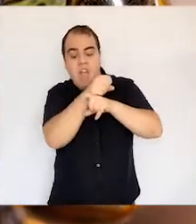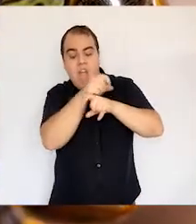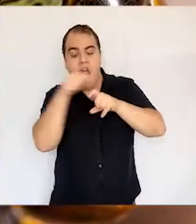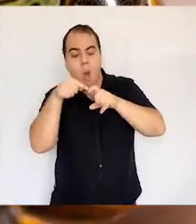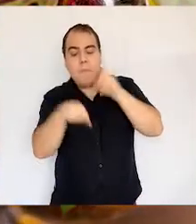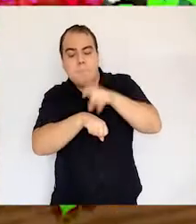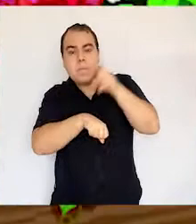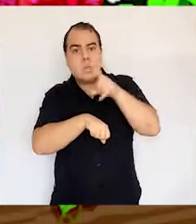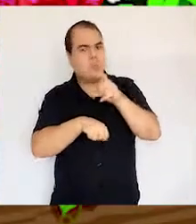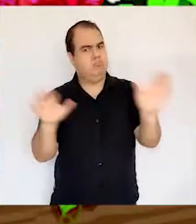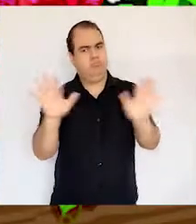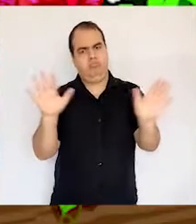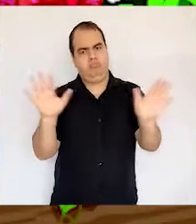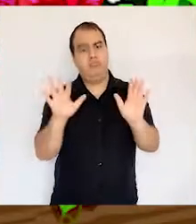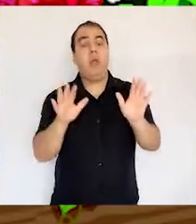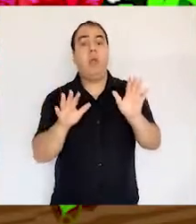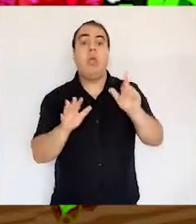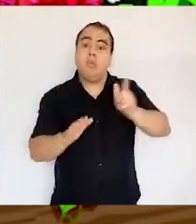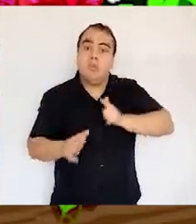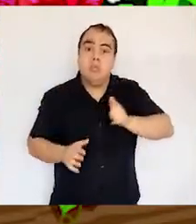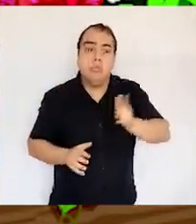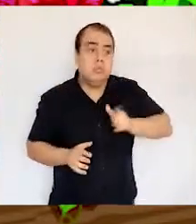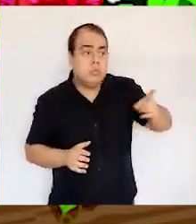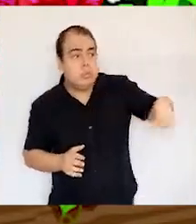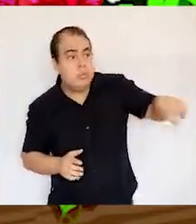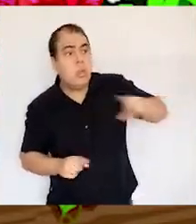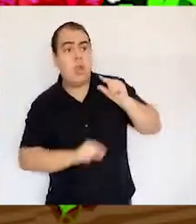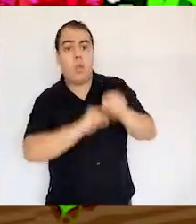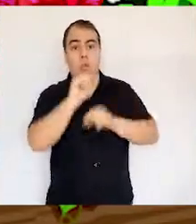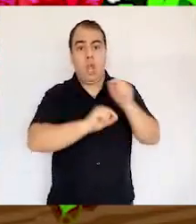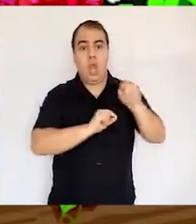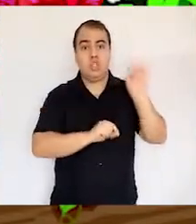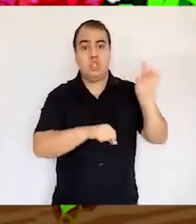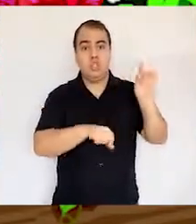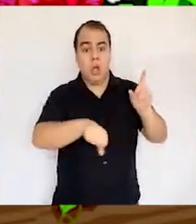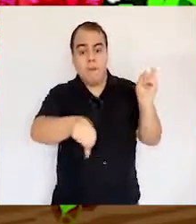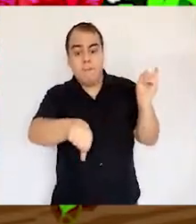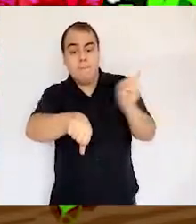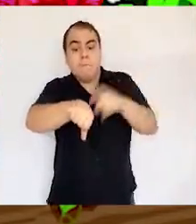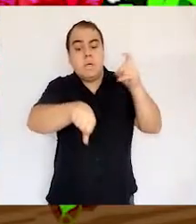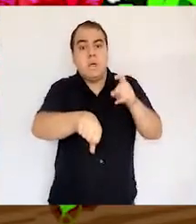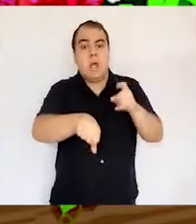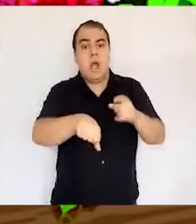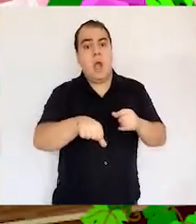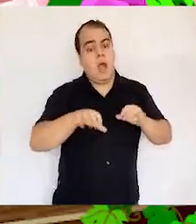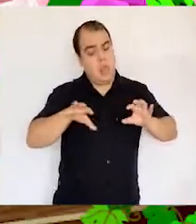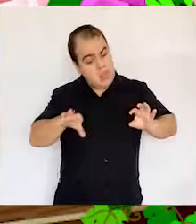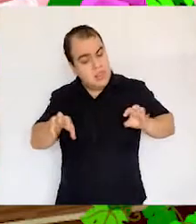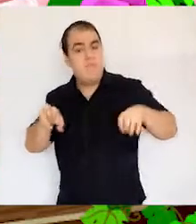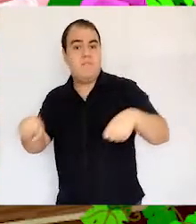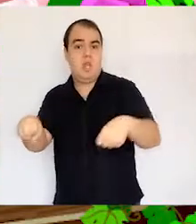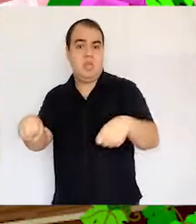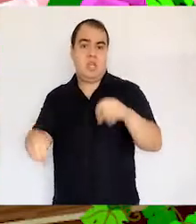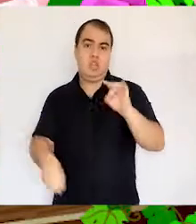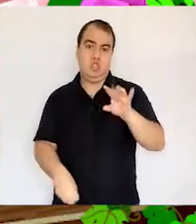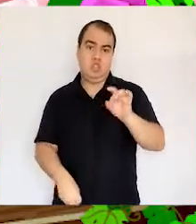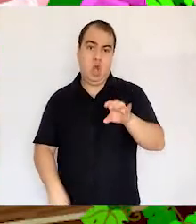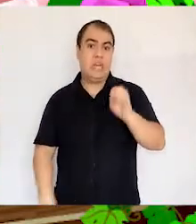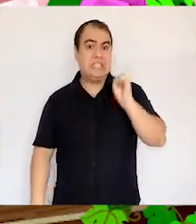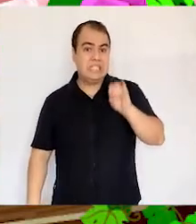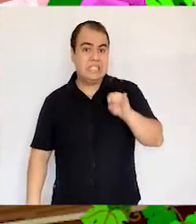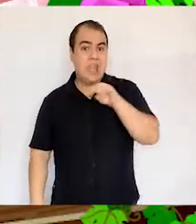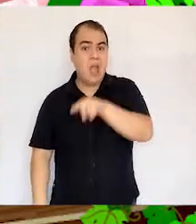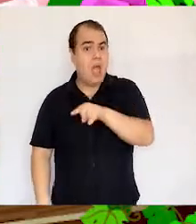ferrão. E aquelas que têm só irão ferroar alguém para se defender. Ou seja, se não